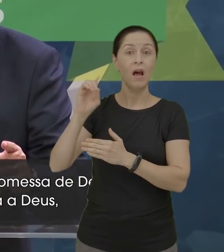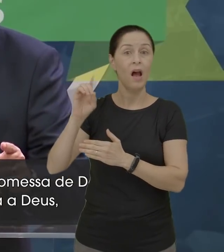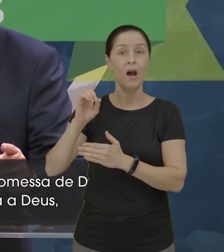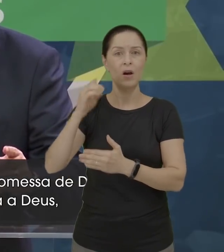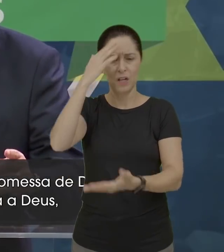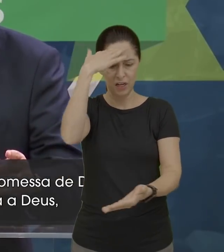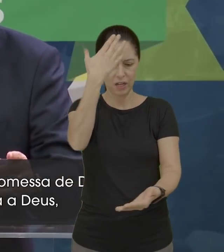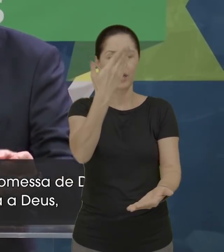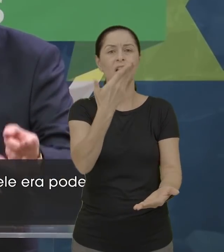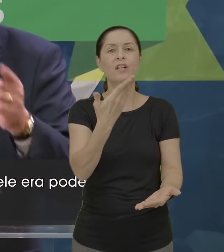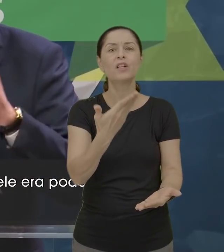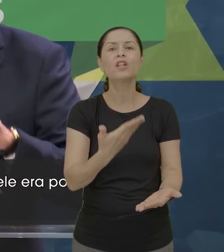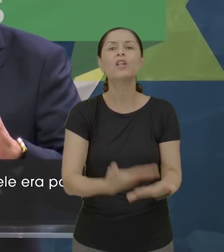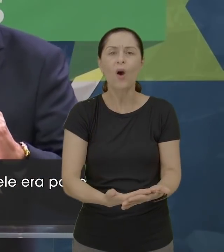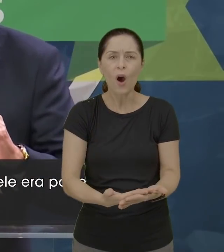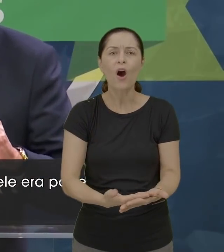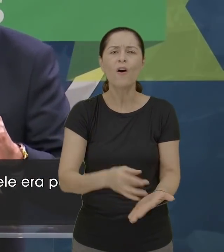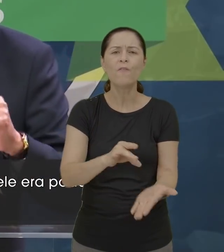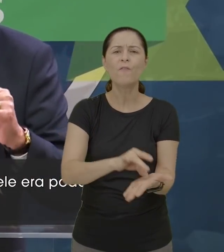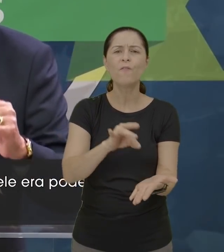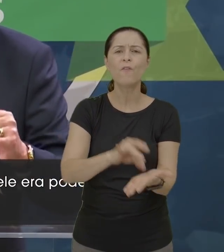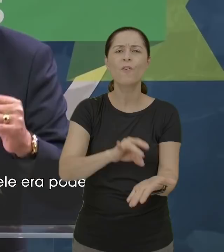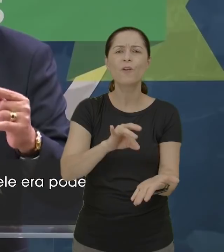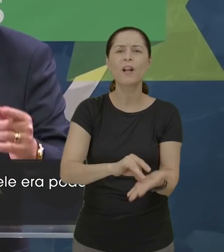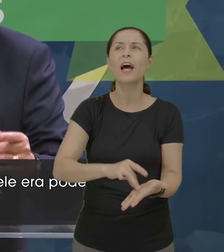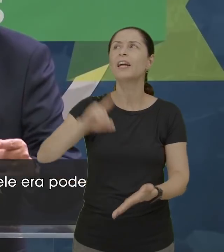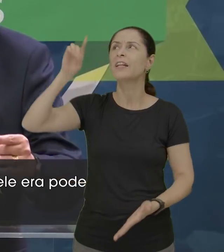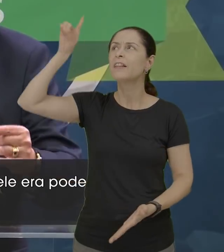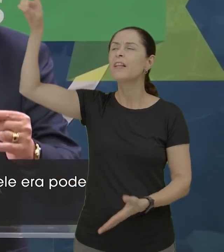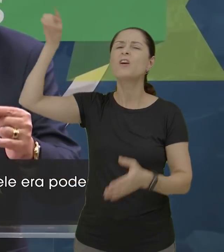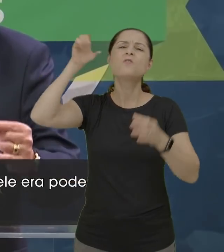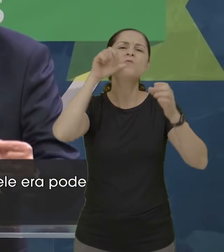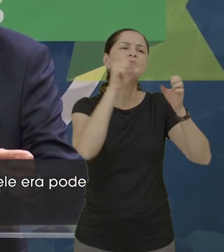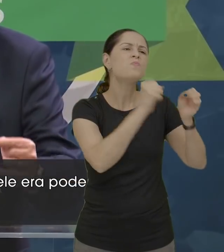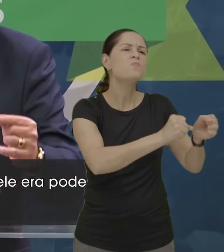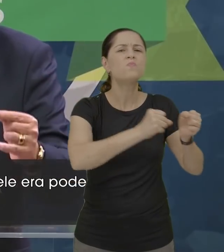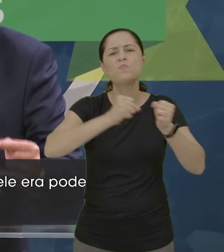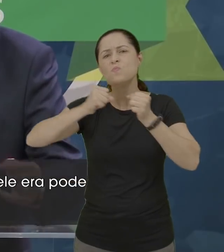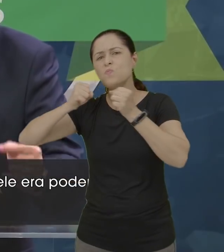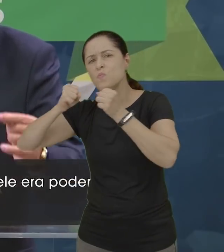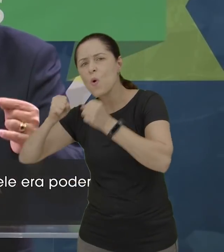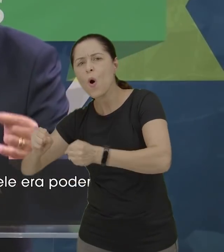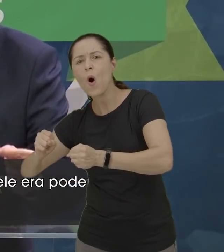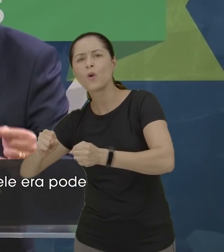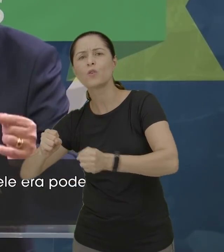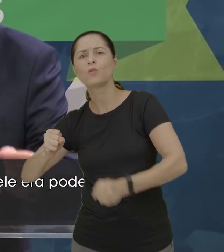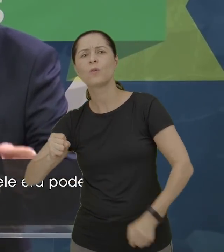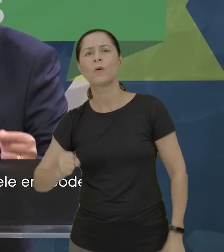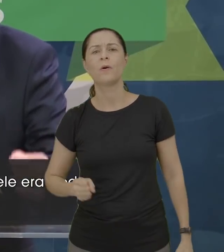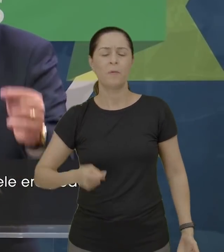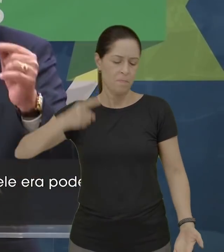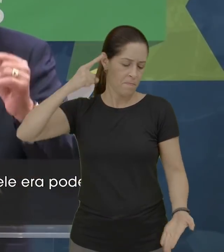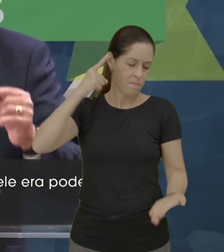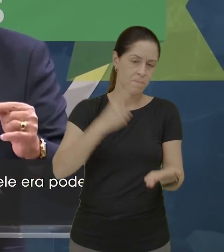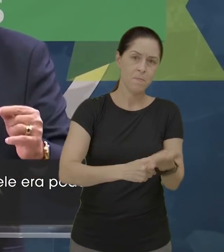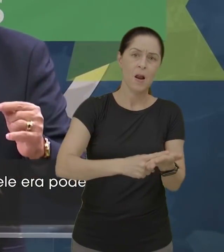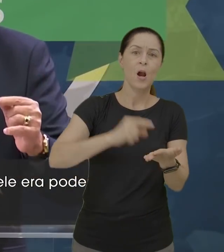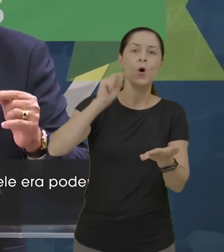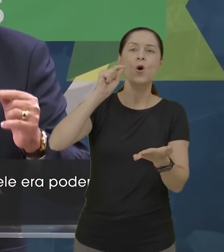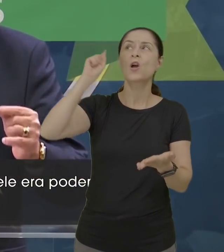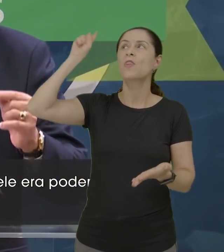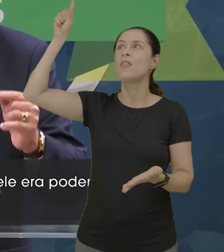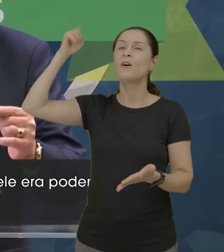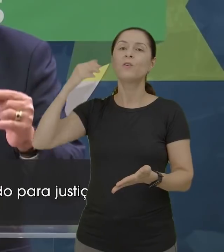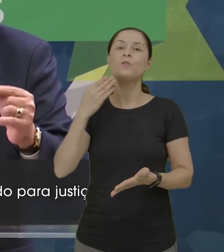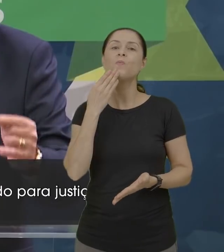dando glórias a Deus, estando plenamente convicto de que Ele era poderoso para cumprir o que prometera,